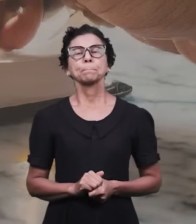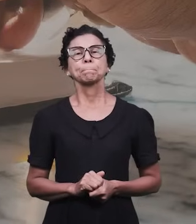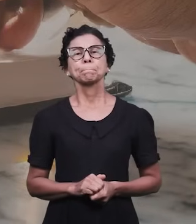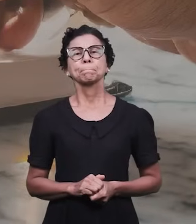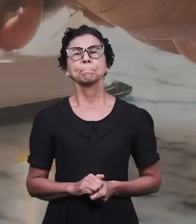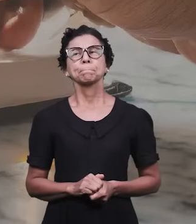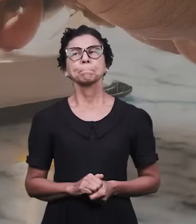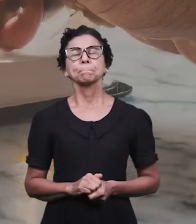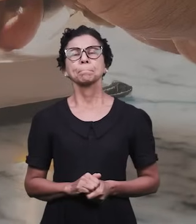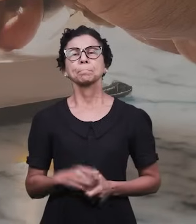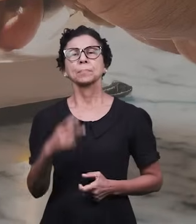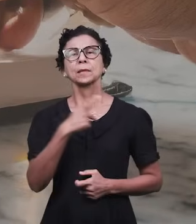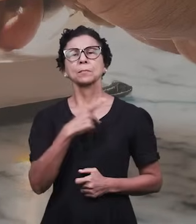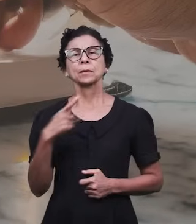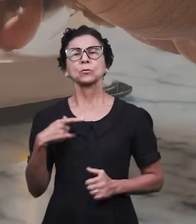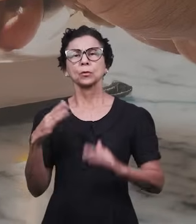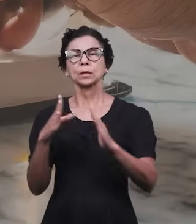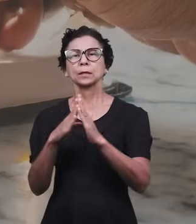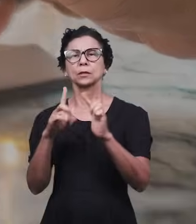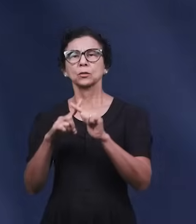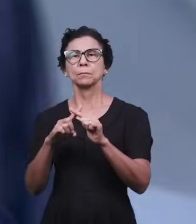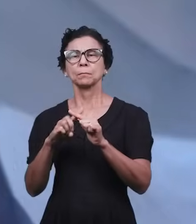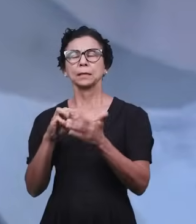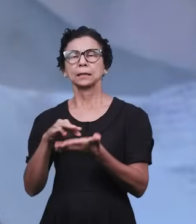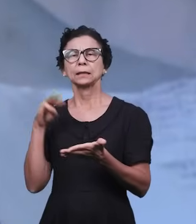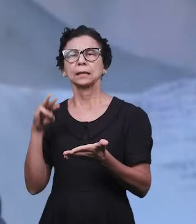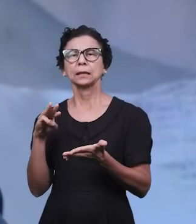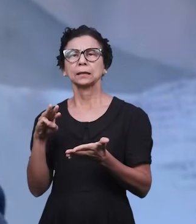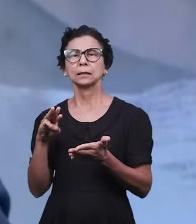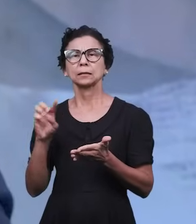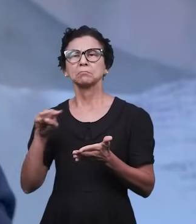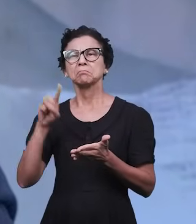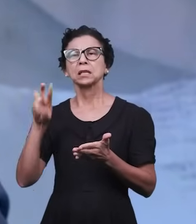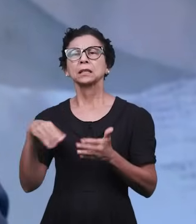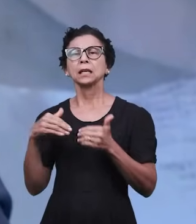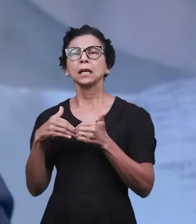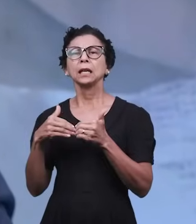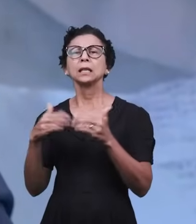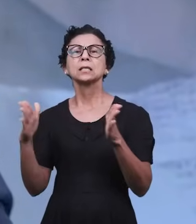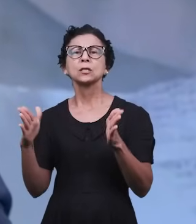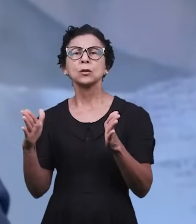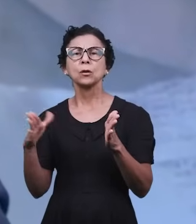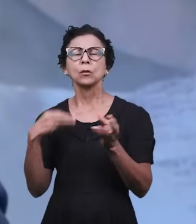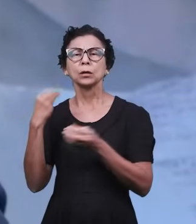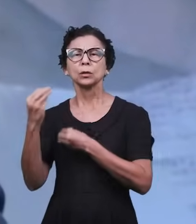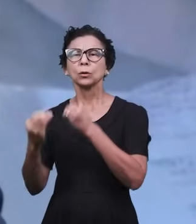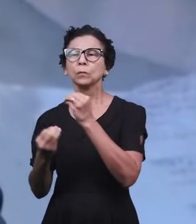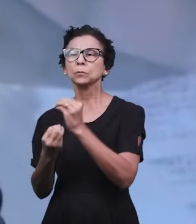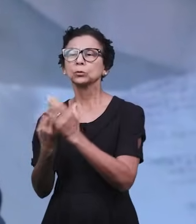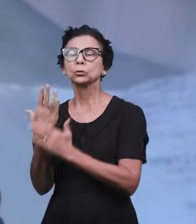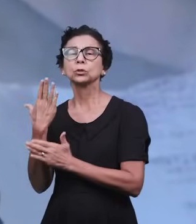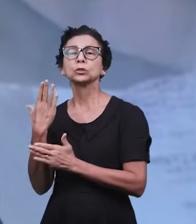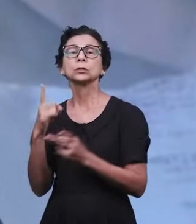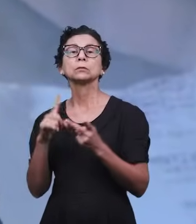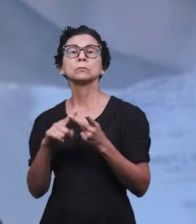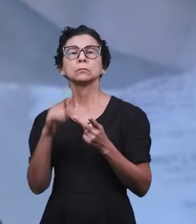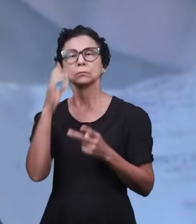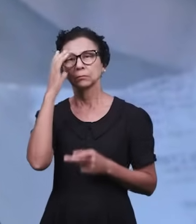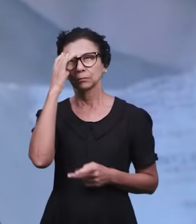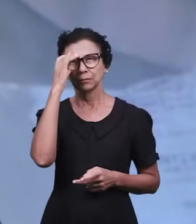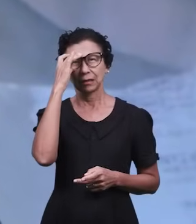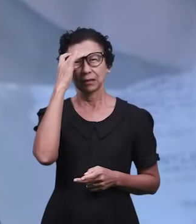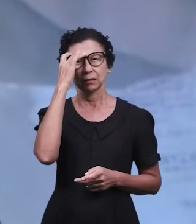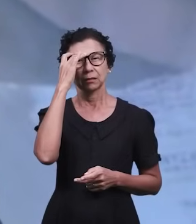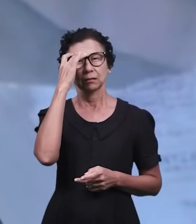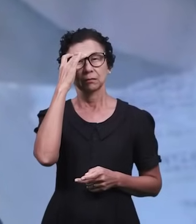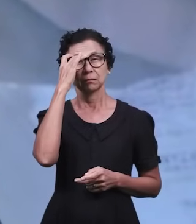Pastor, quem fundou essa igreja e como surgiu? Essa pergunta é bem interessante, né? E realmente sempre